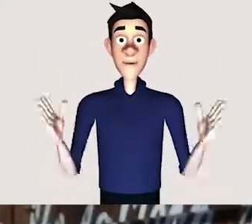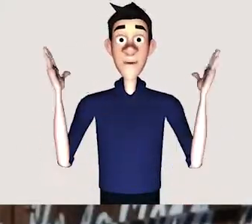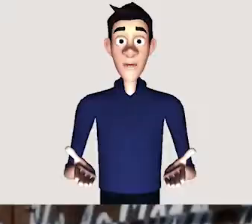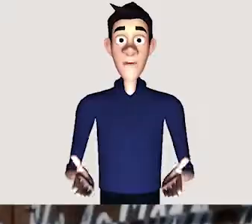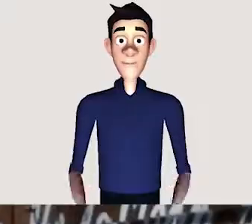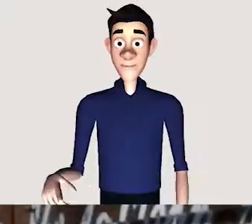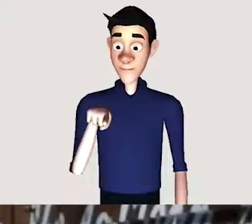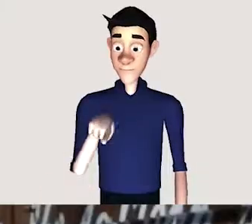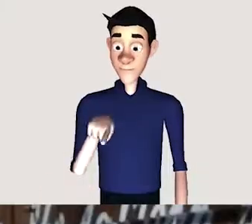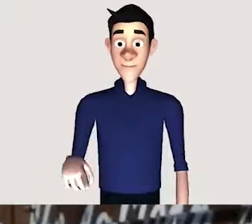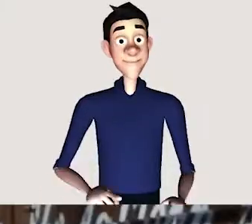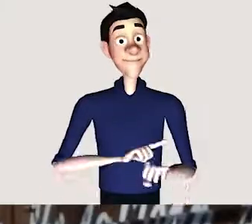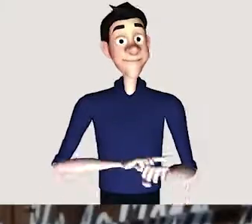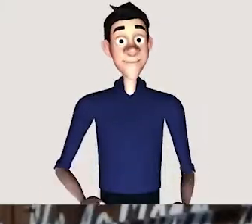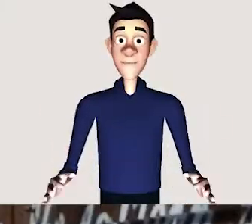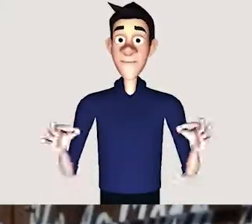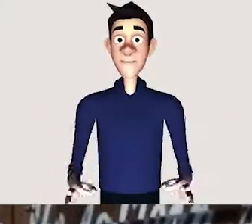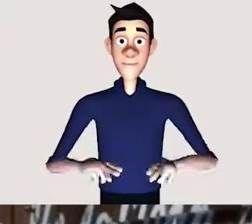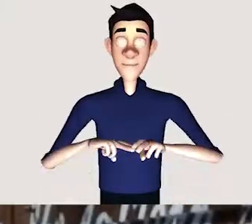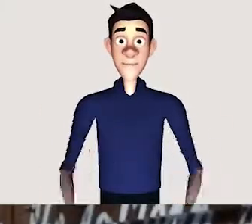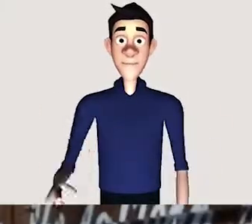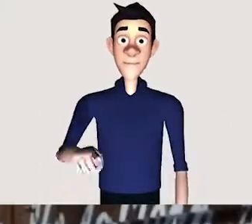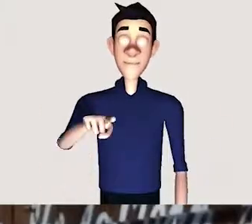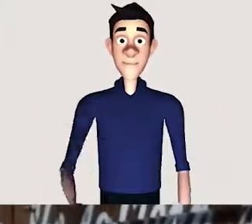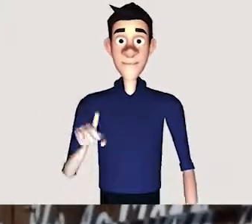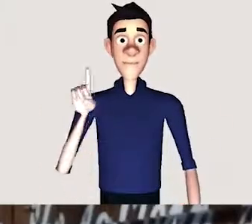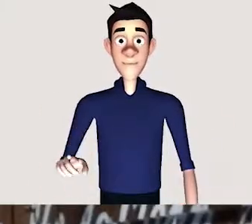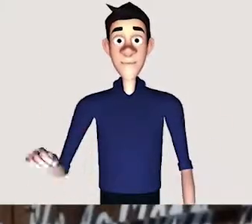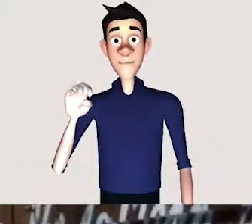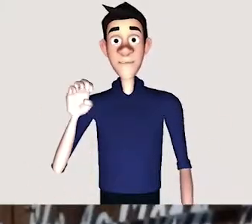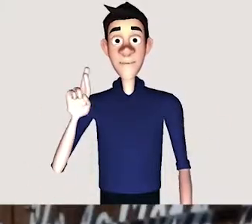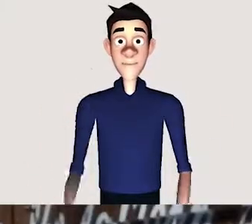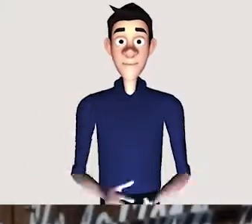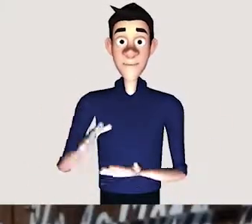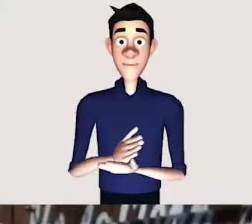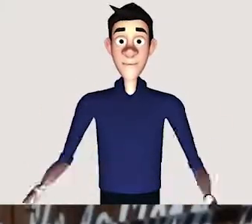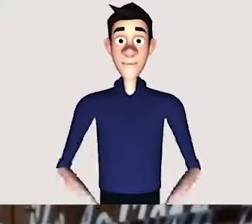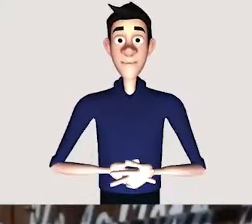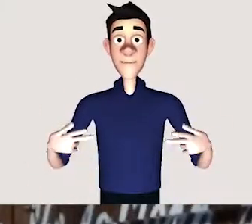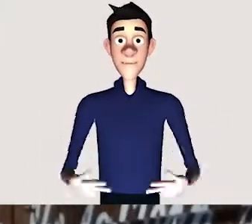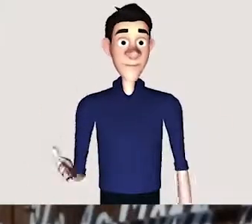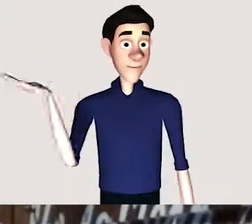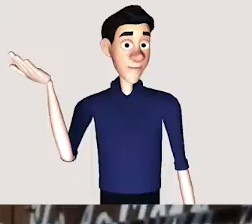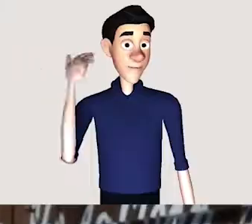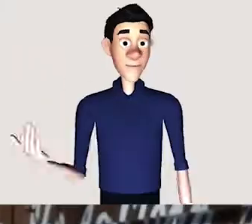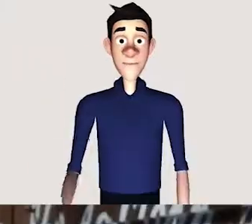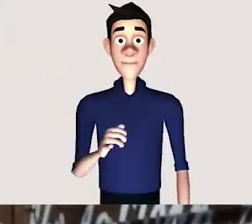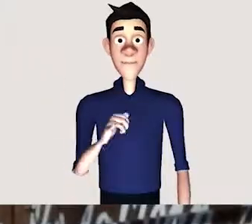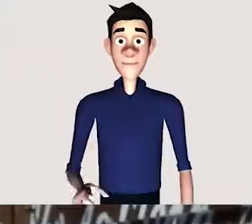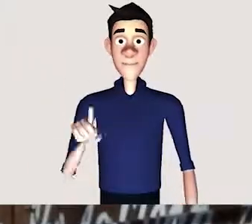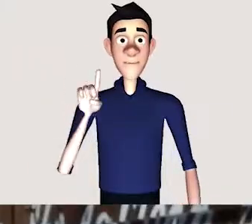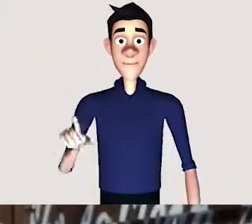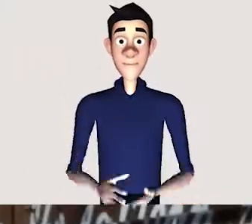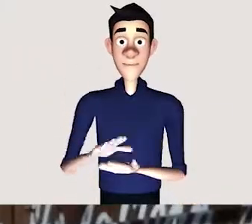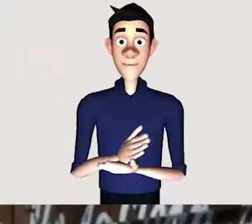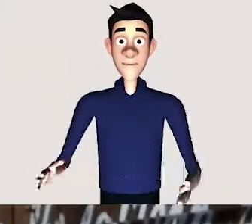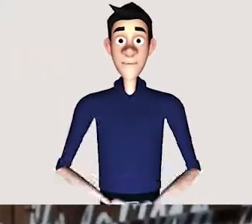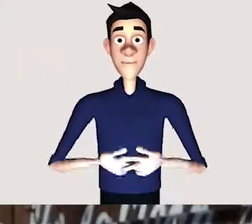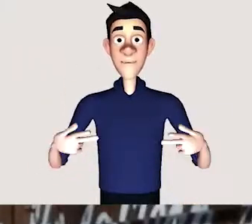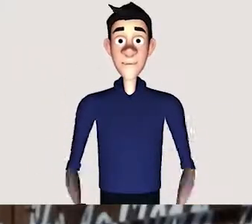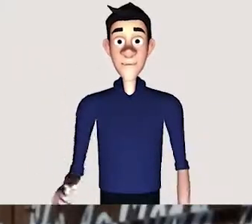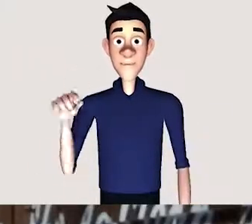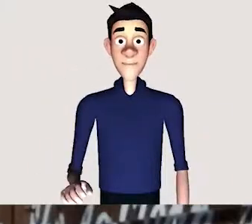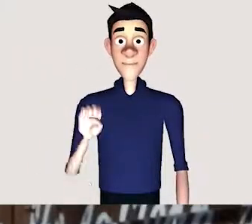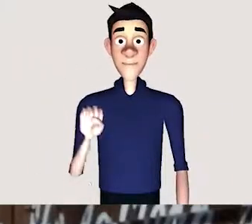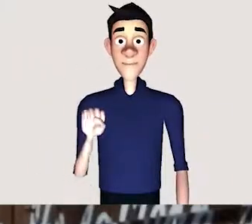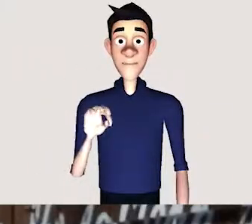momento exato, né? Portanto, ela não é alguma coisa do passado, senão alguma coisa que, estando no presente,